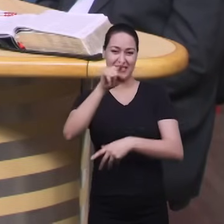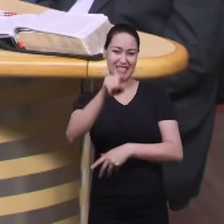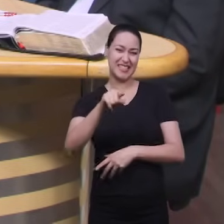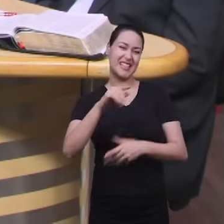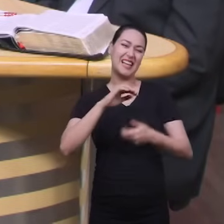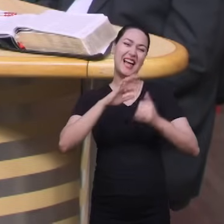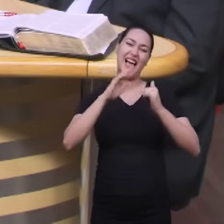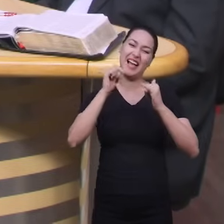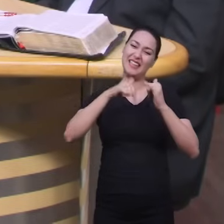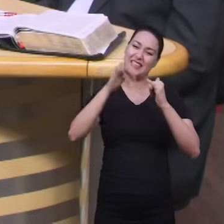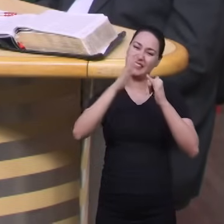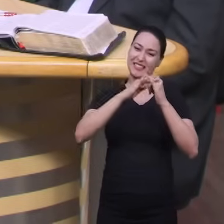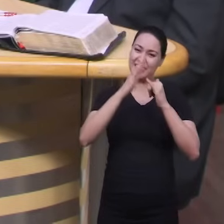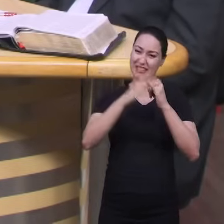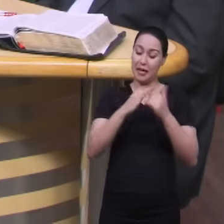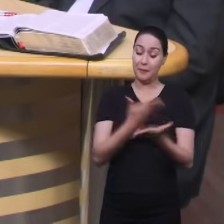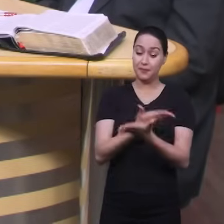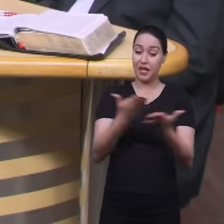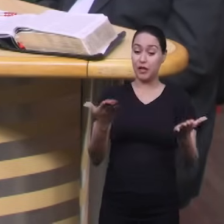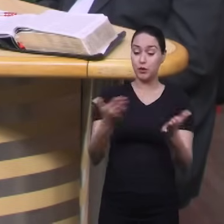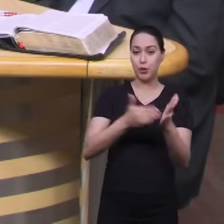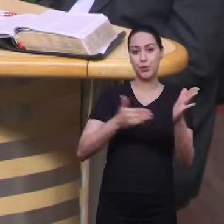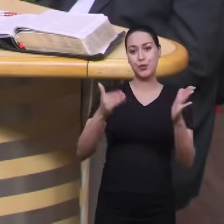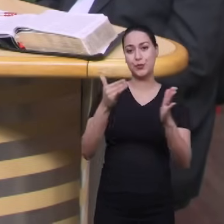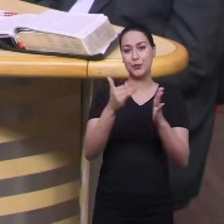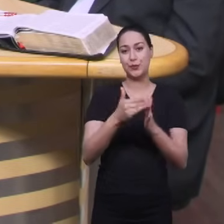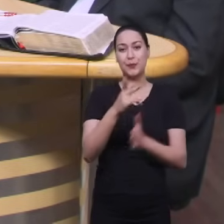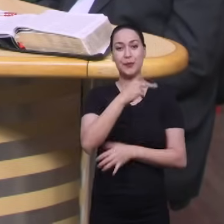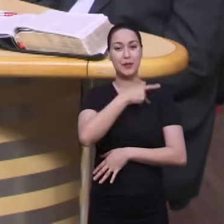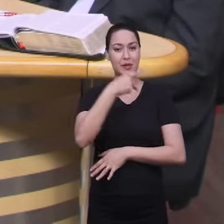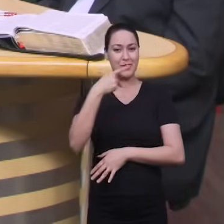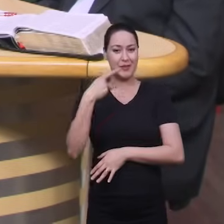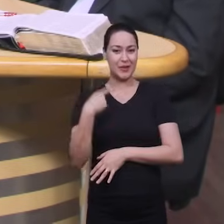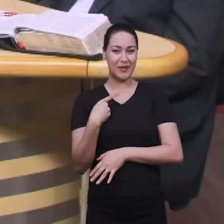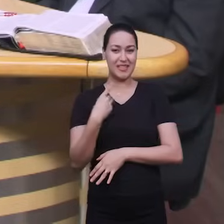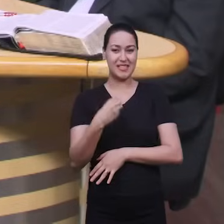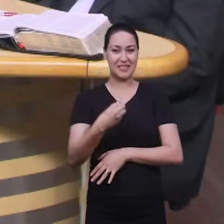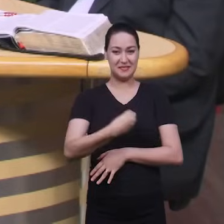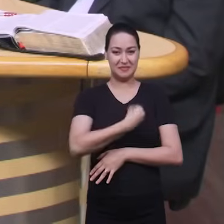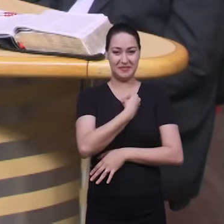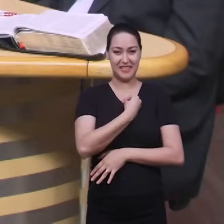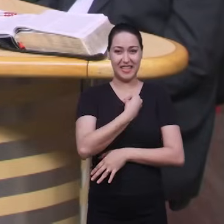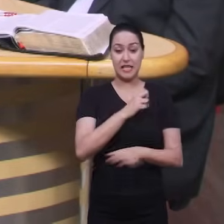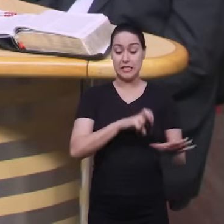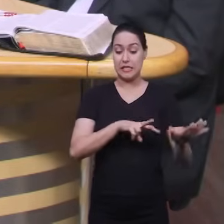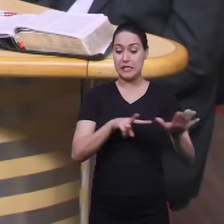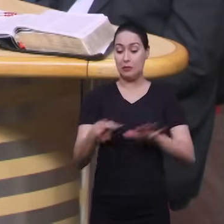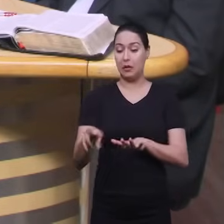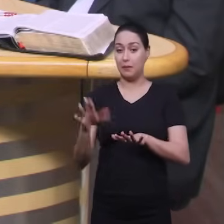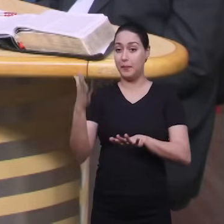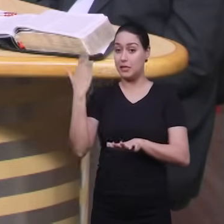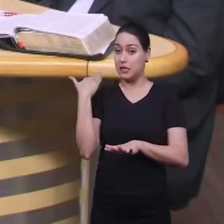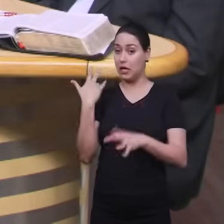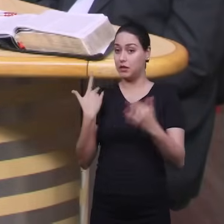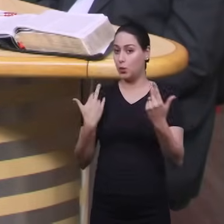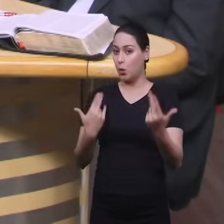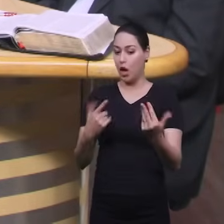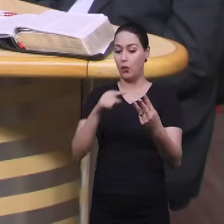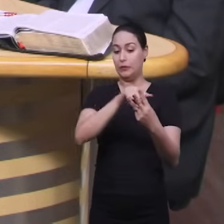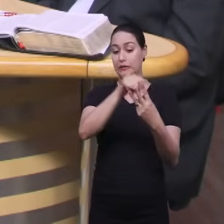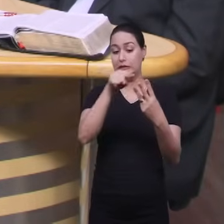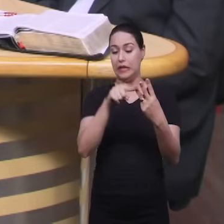participa desse programa no canal do YouTube Eu cumprimento dos pastores presentes né da mesma maneira da semana passada nós temos três